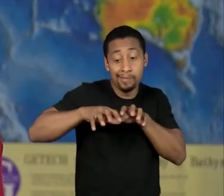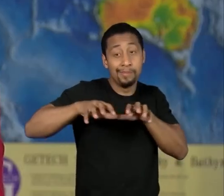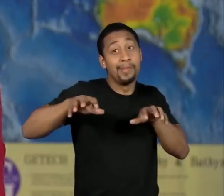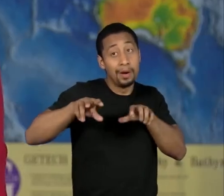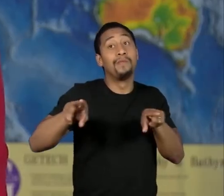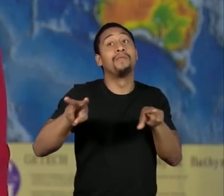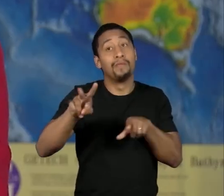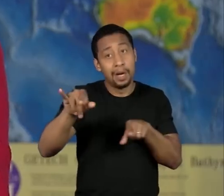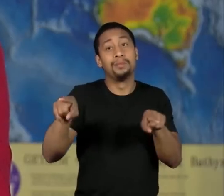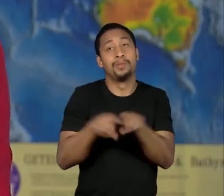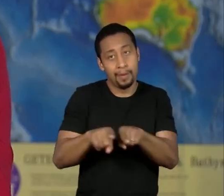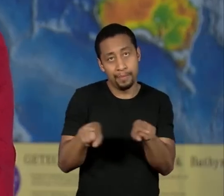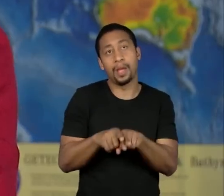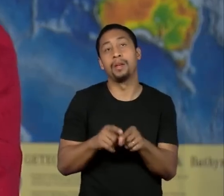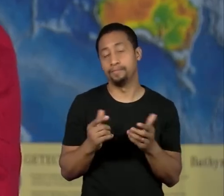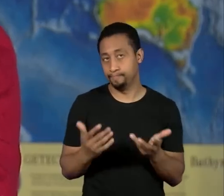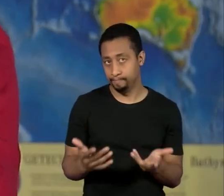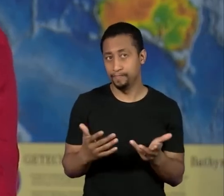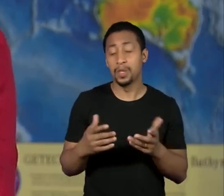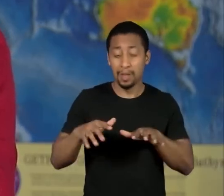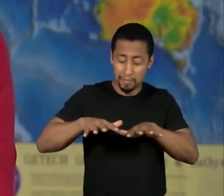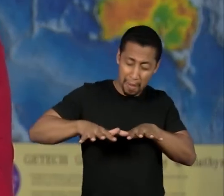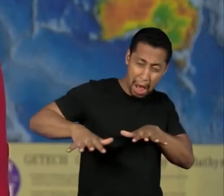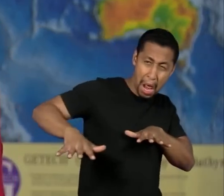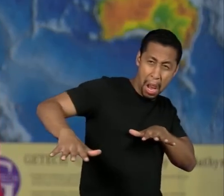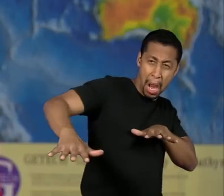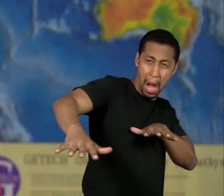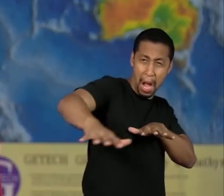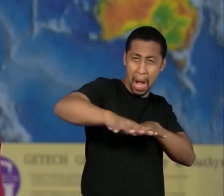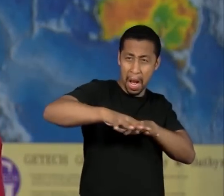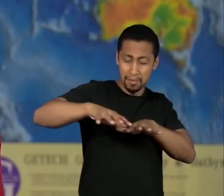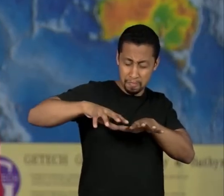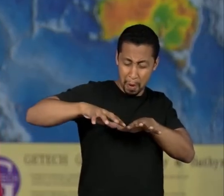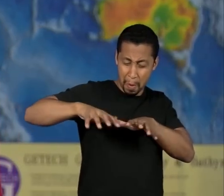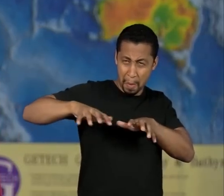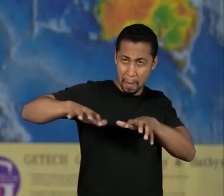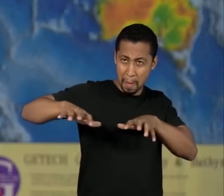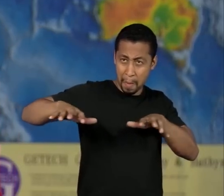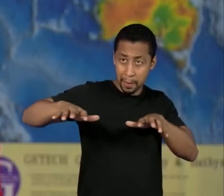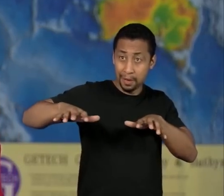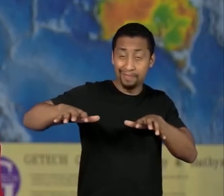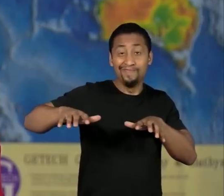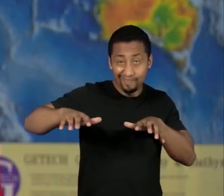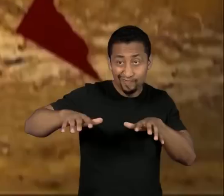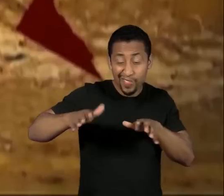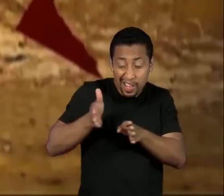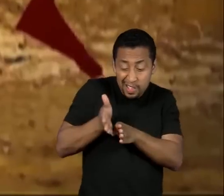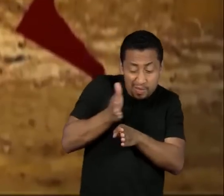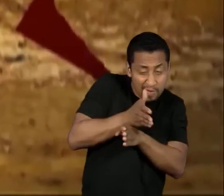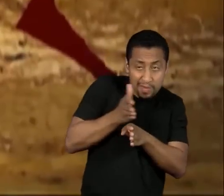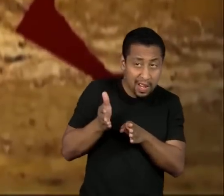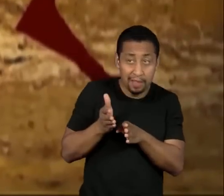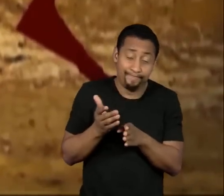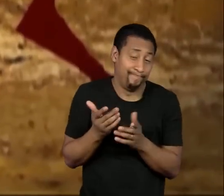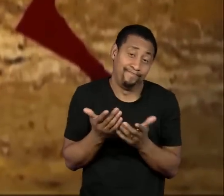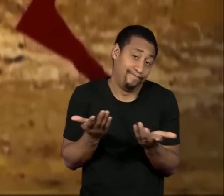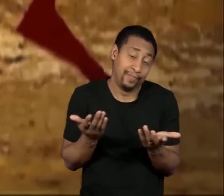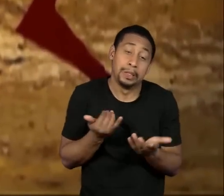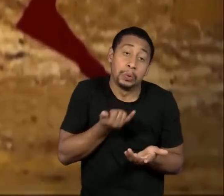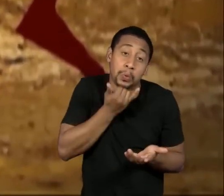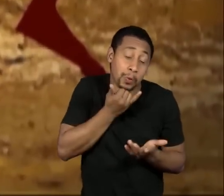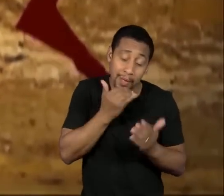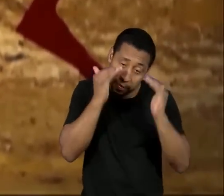Então, esse grande limite geológico, ele não respeita fronteiras geográficas.